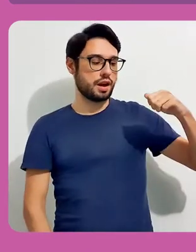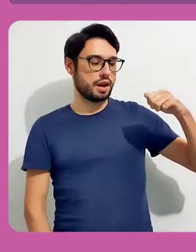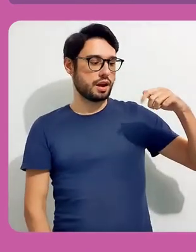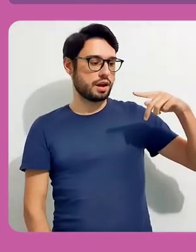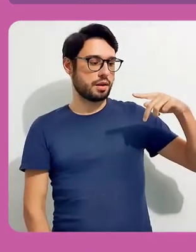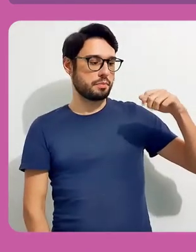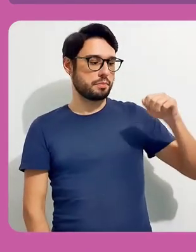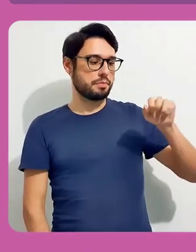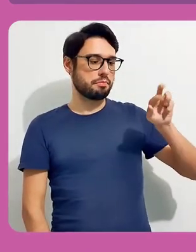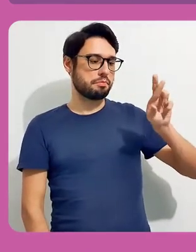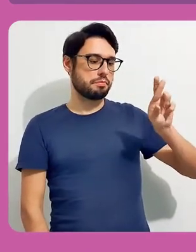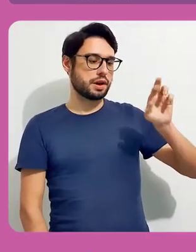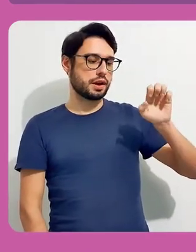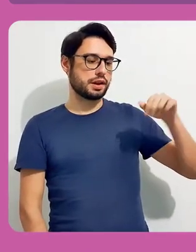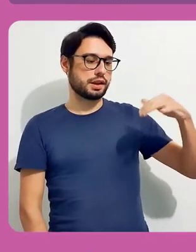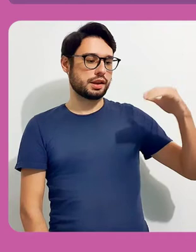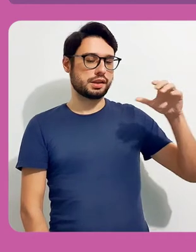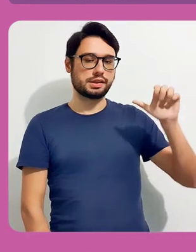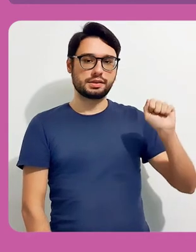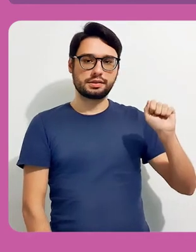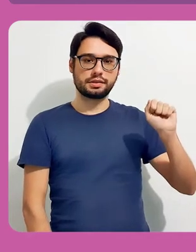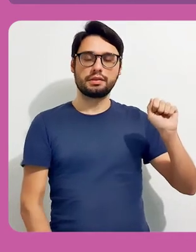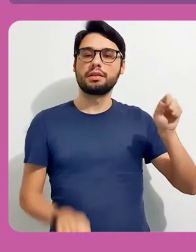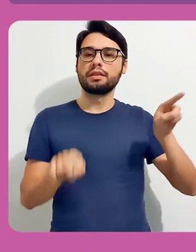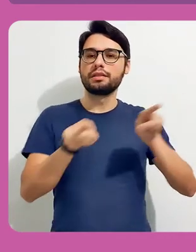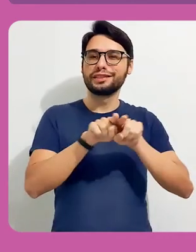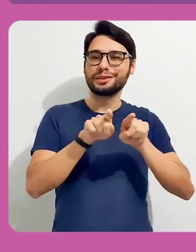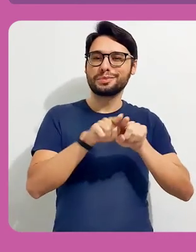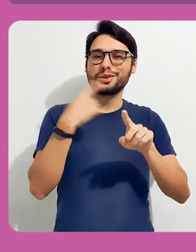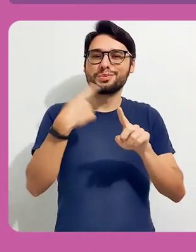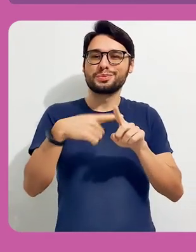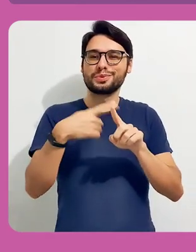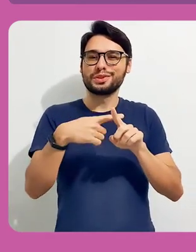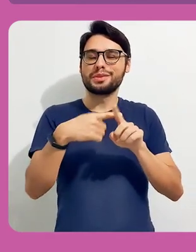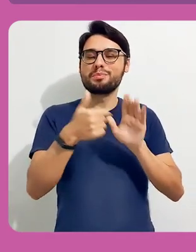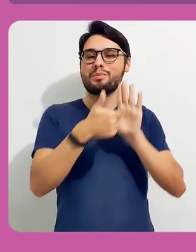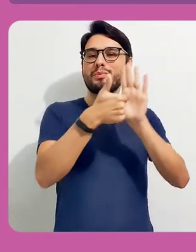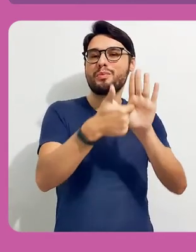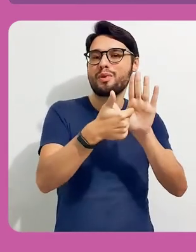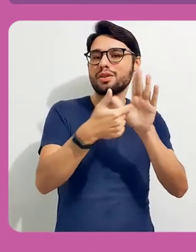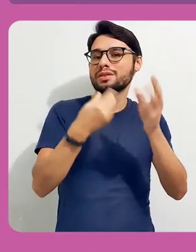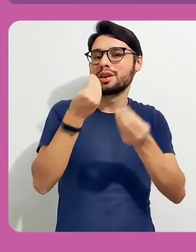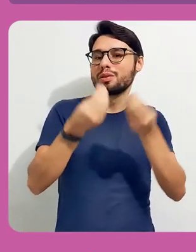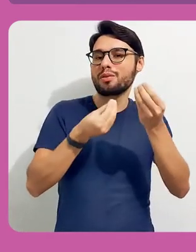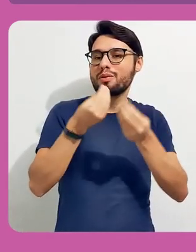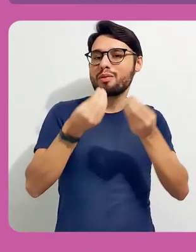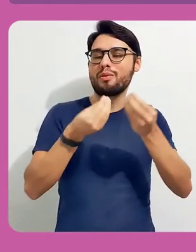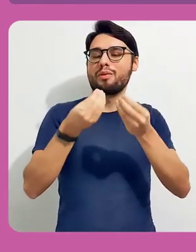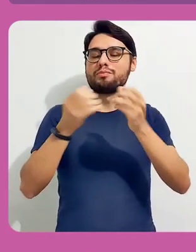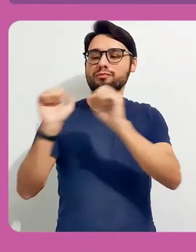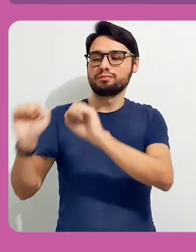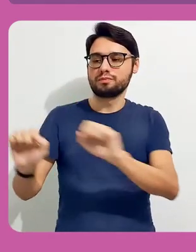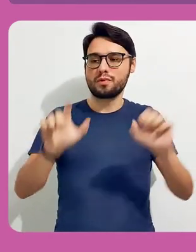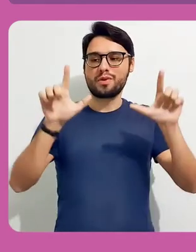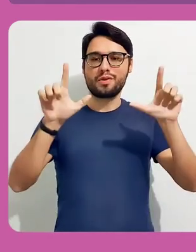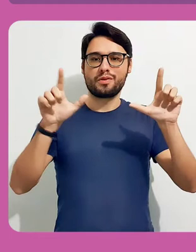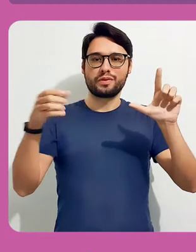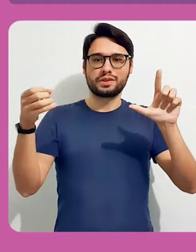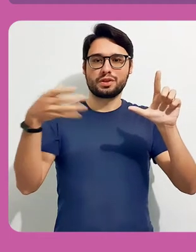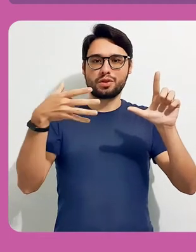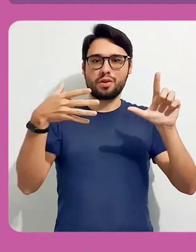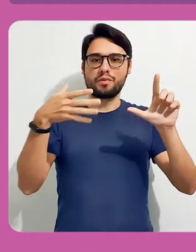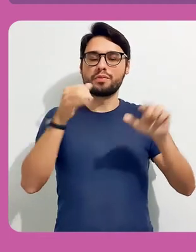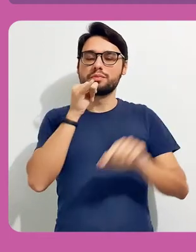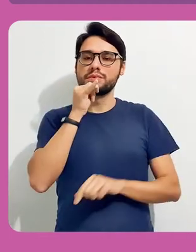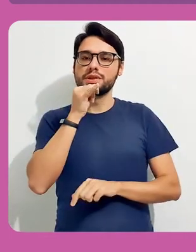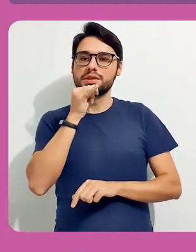sua página irá abrir no seu curso. A opção é abrir, ou seja, o conteúdo, se você está